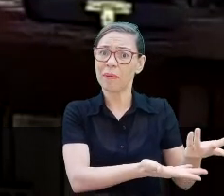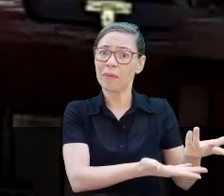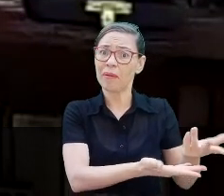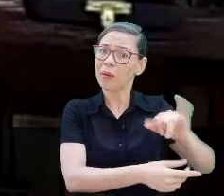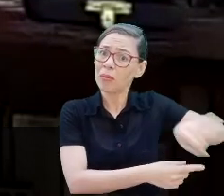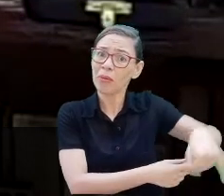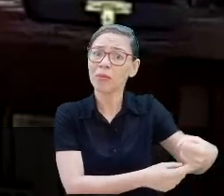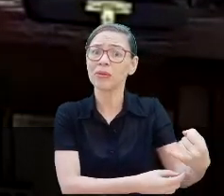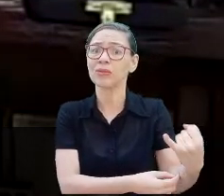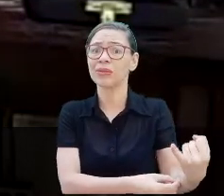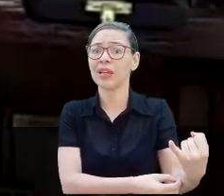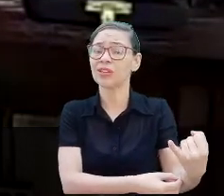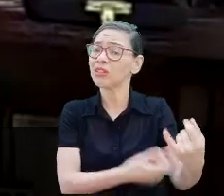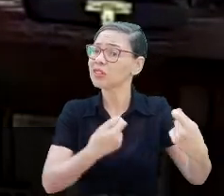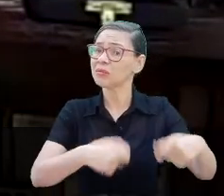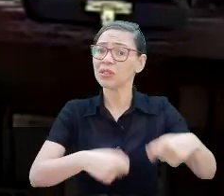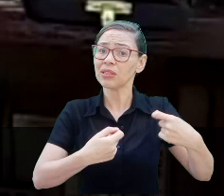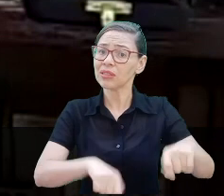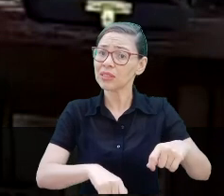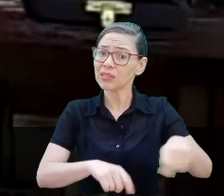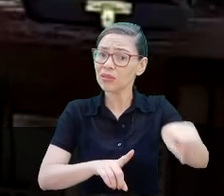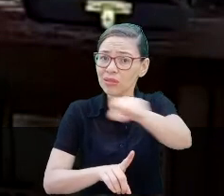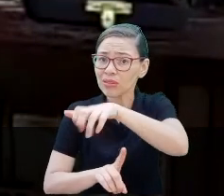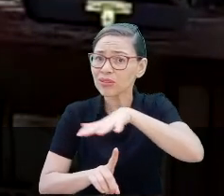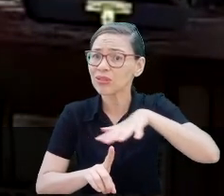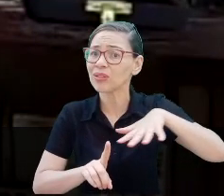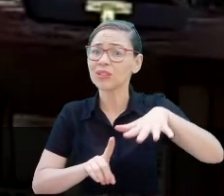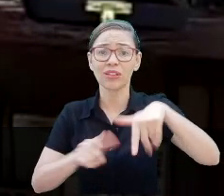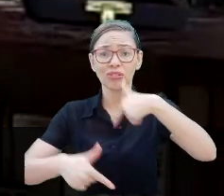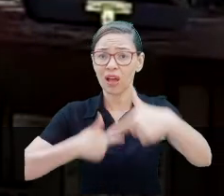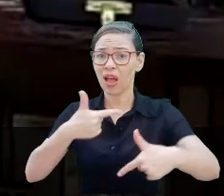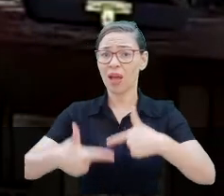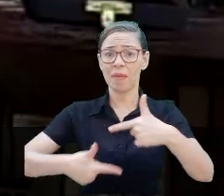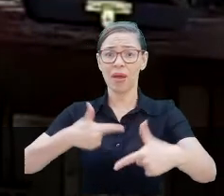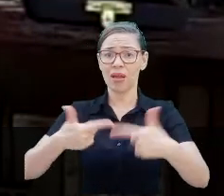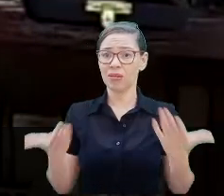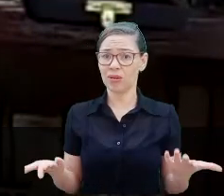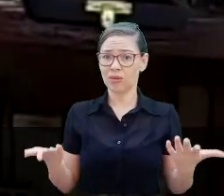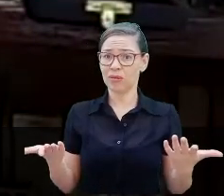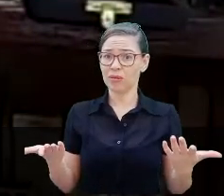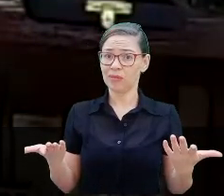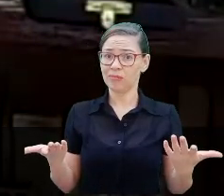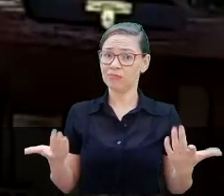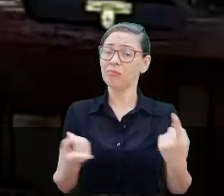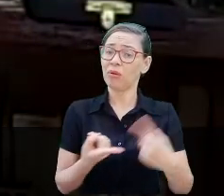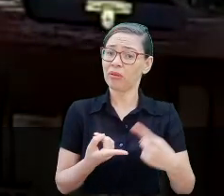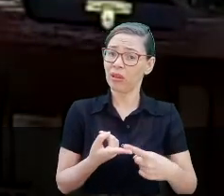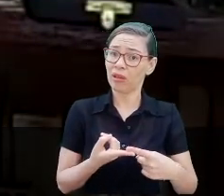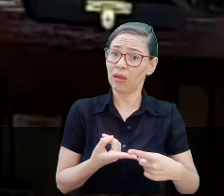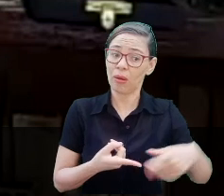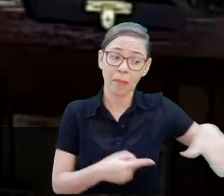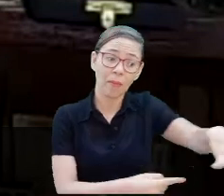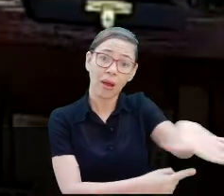do trabalho sexual e somente oportunizando as travestis e mulheres trans oportunidades de trabalho